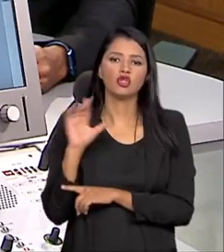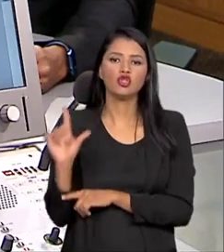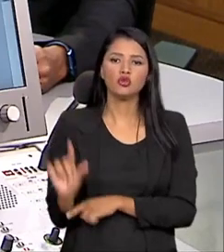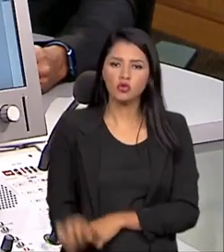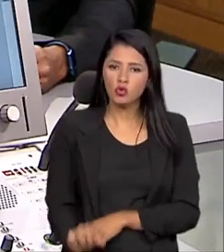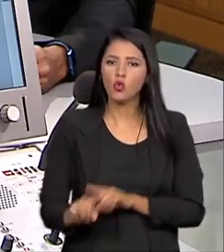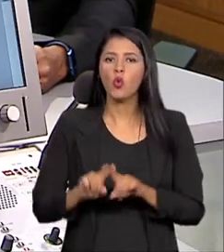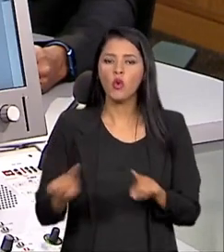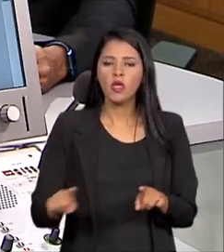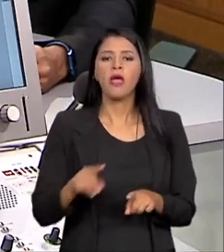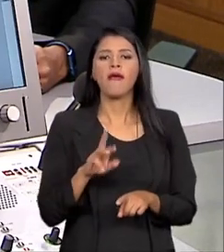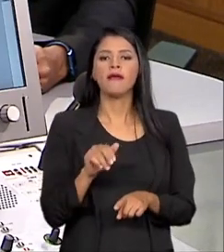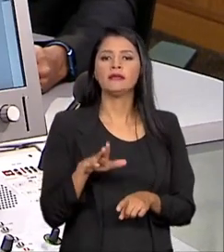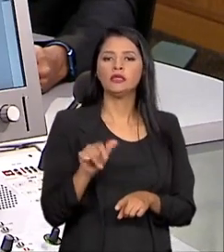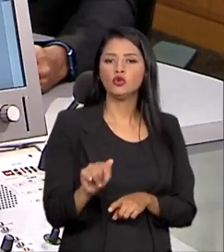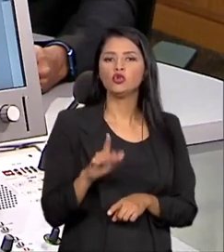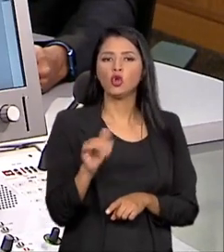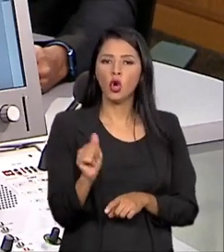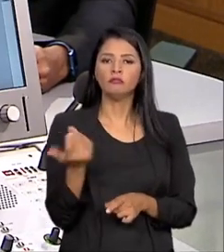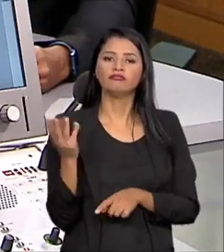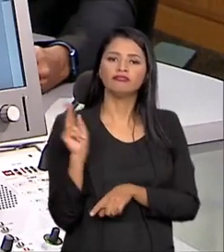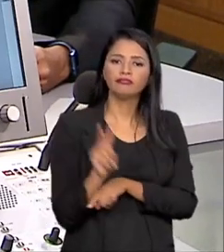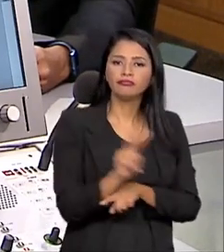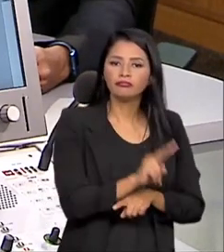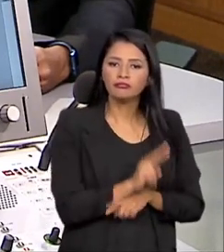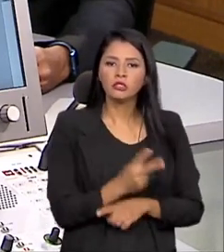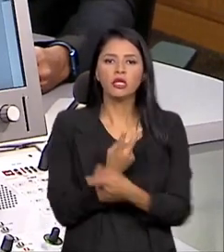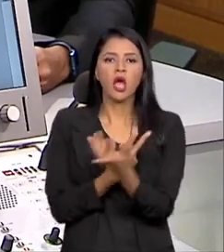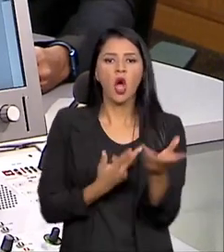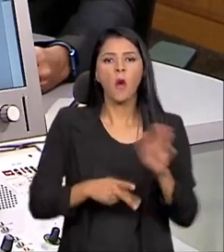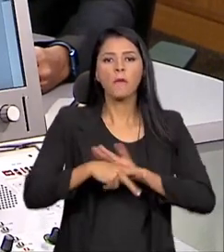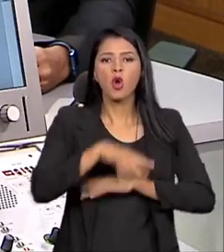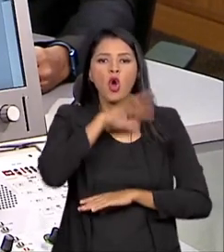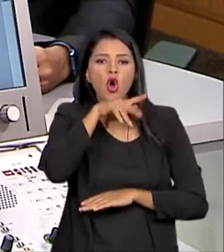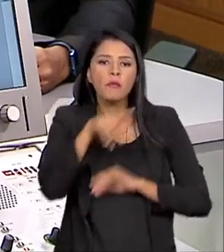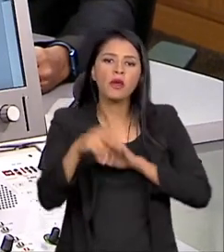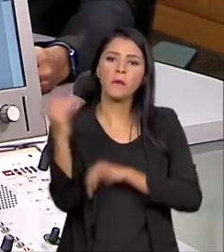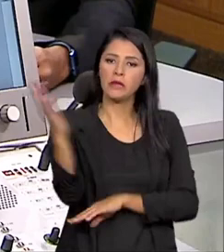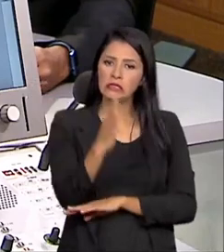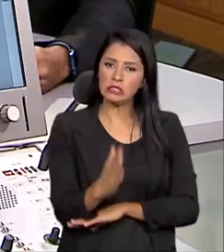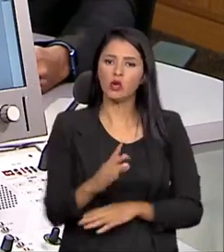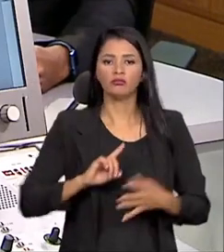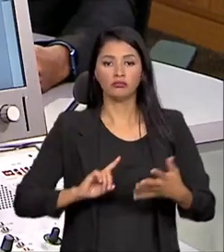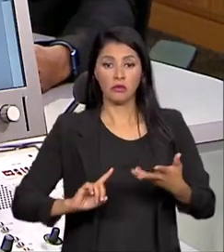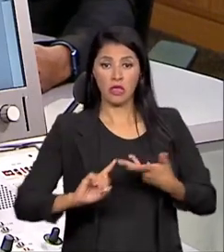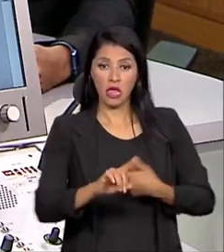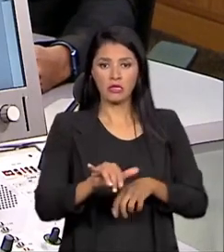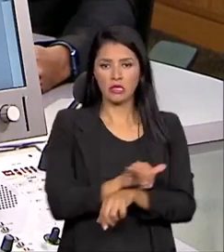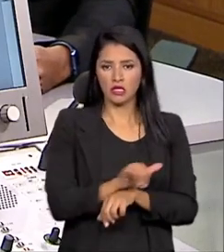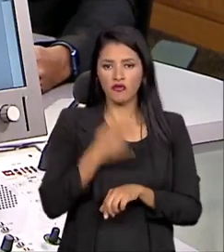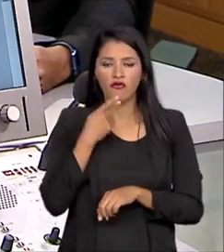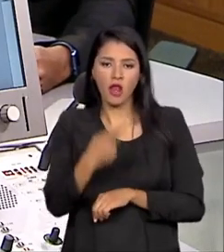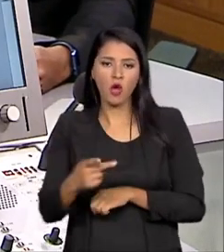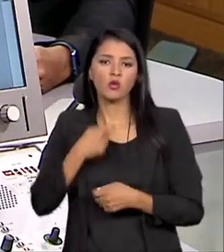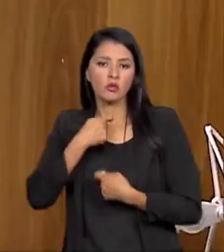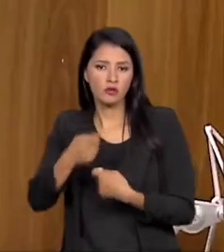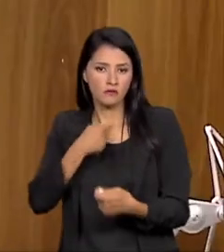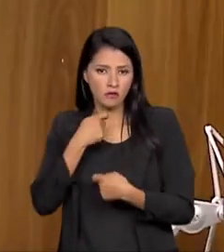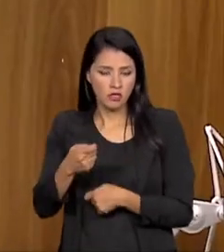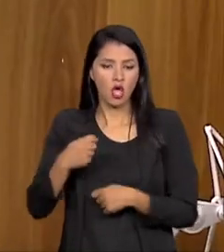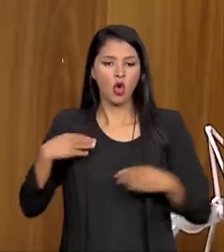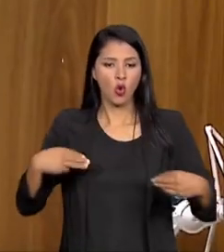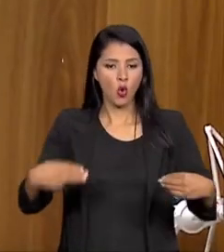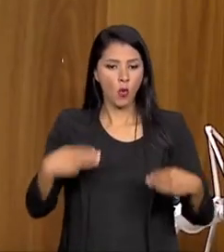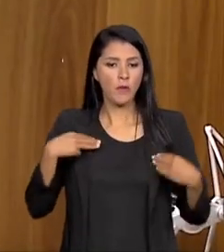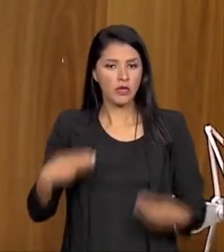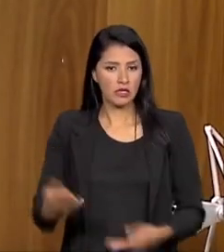resíduos sólidos e a preservação de biomas brasileiros nós vamos falar agora sobre essas iniciativas em uma entrevista com o ministro do meio ambiente